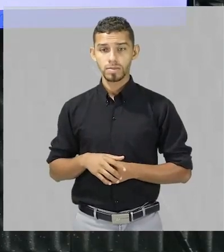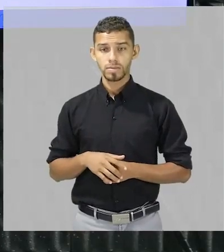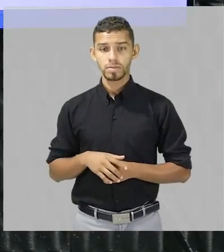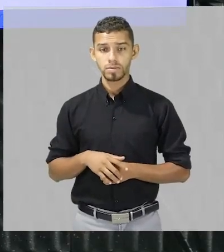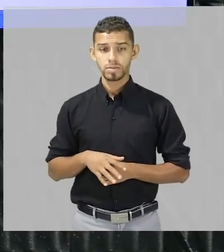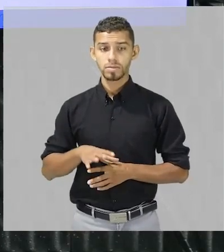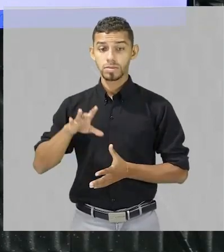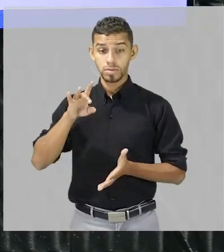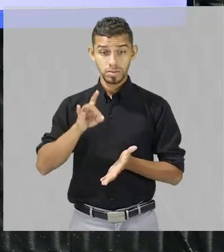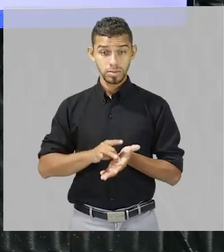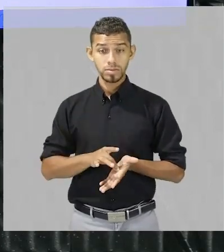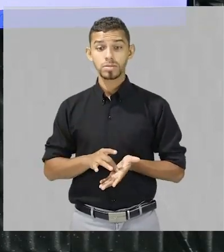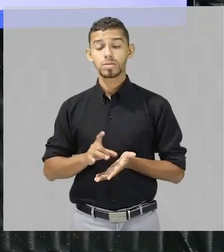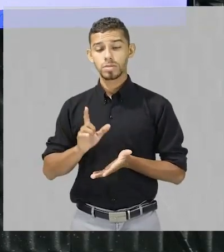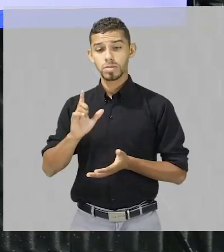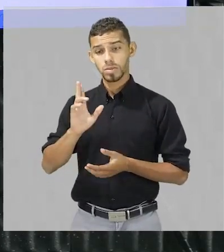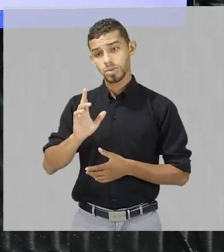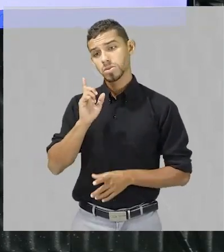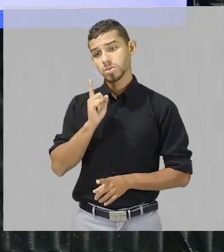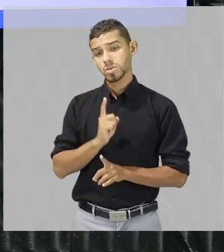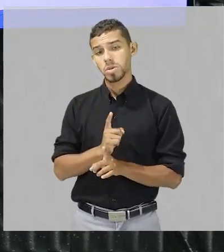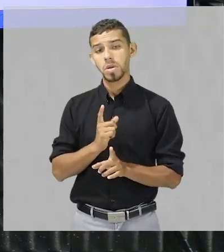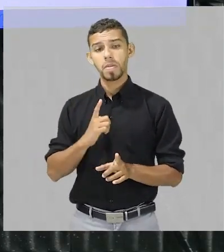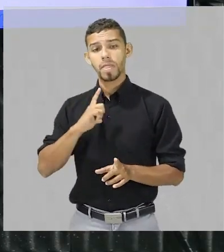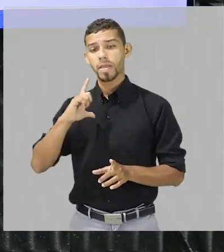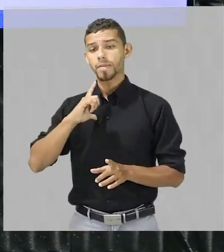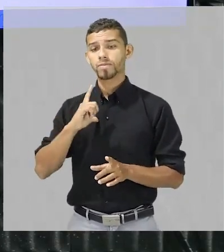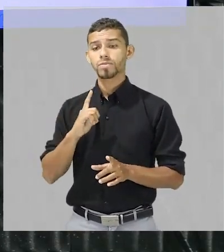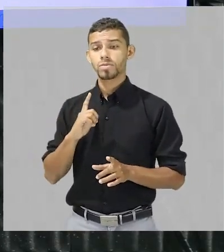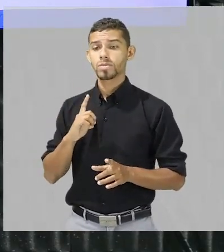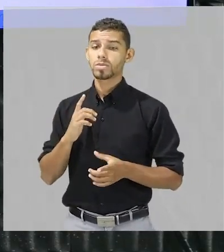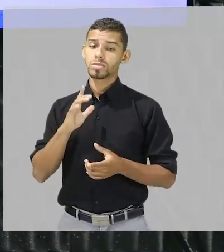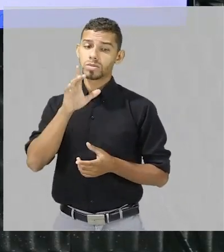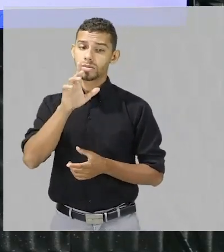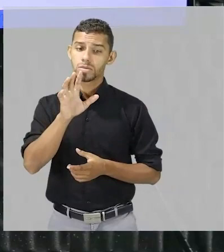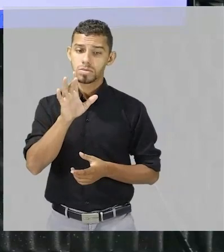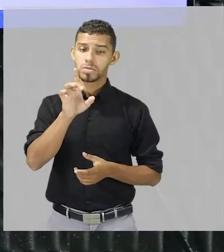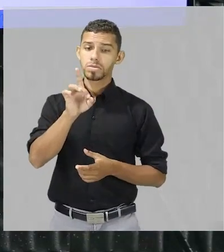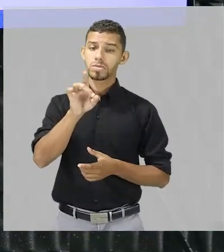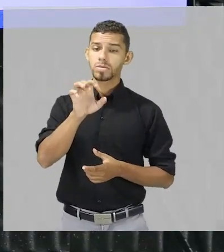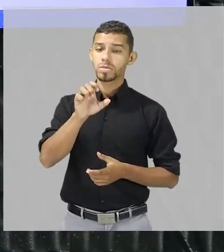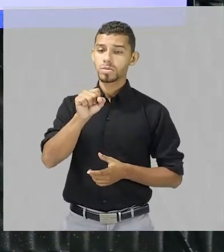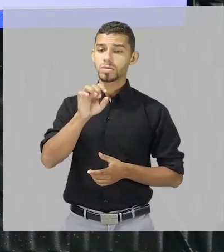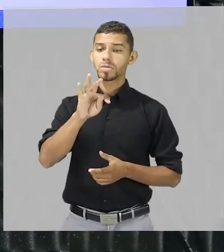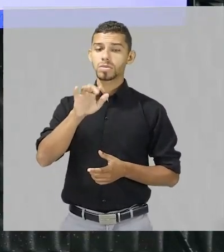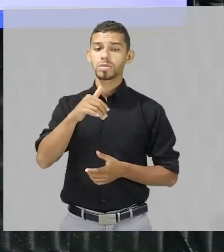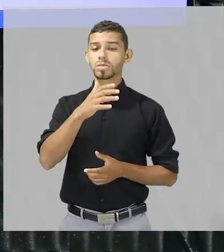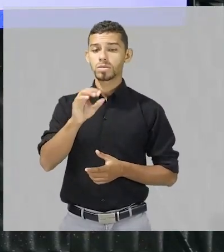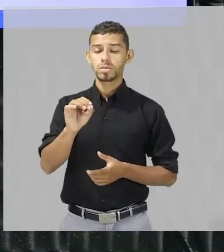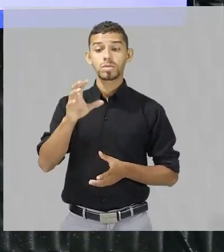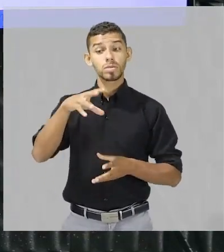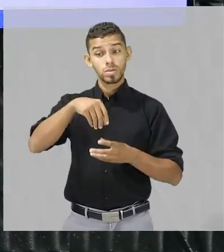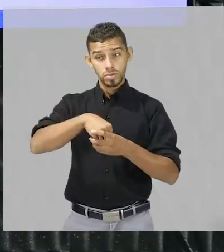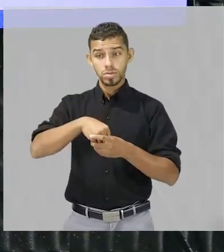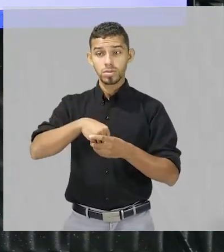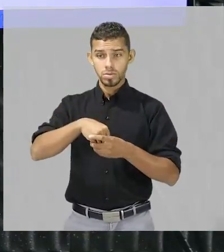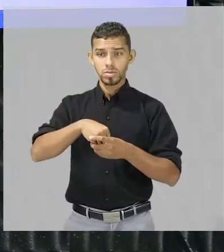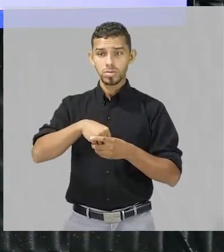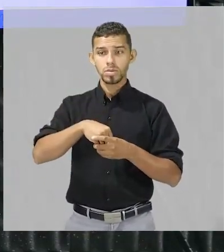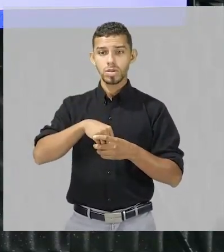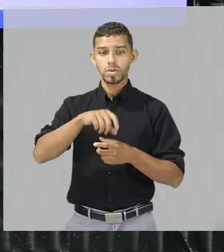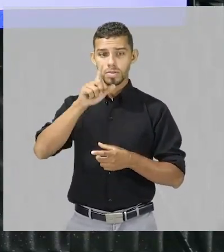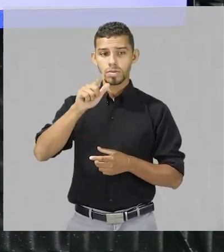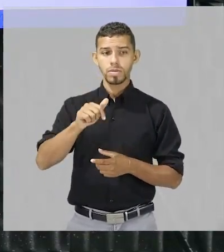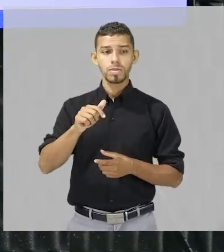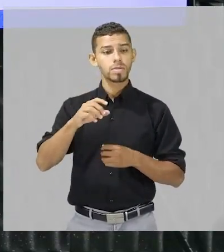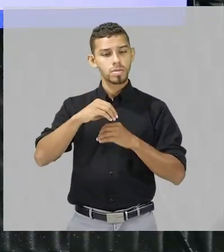de fármacos e pode ser obtida pela desidratação intramolecular, ou seja, dentro da